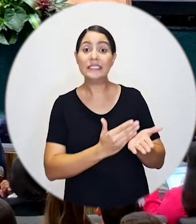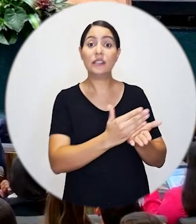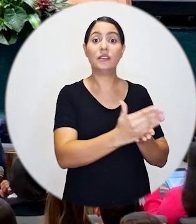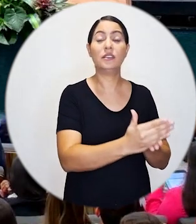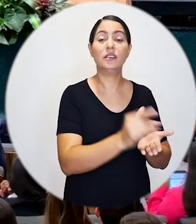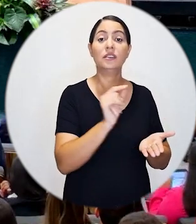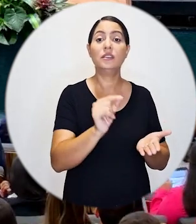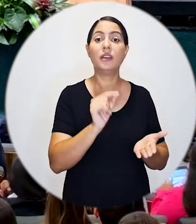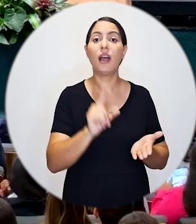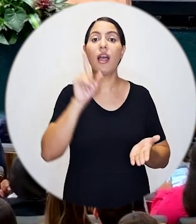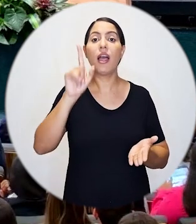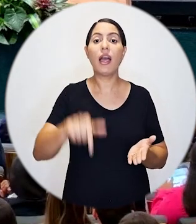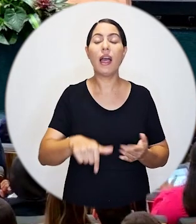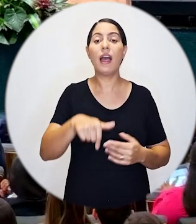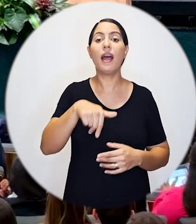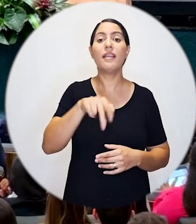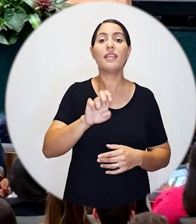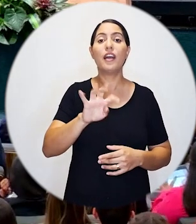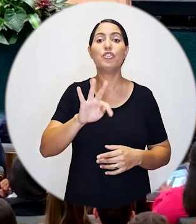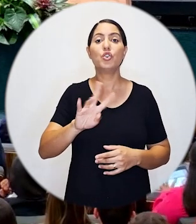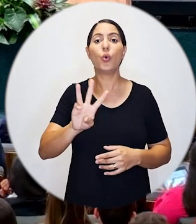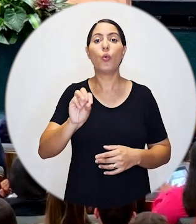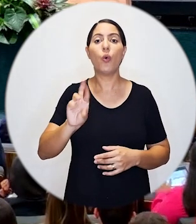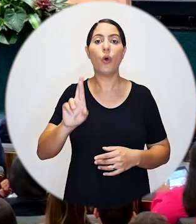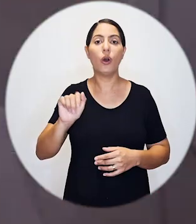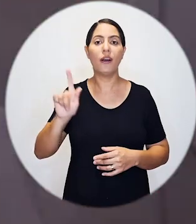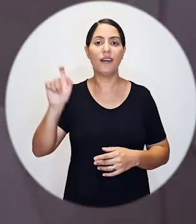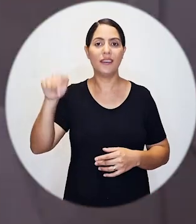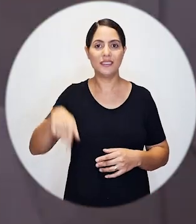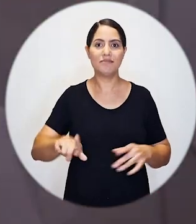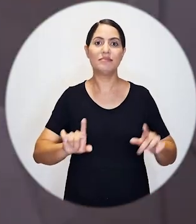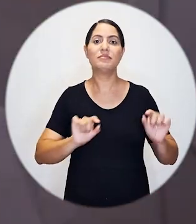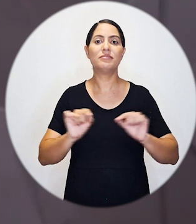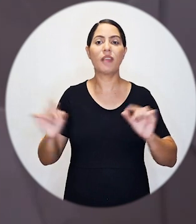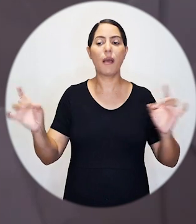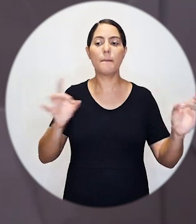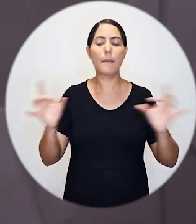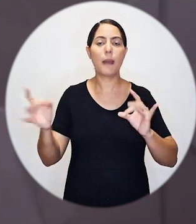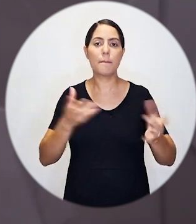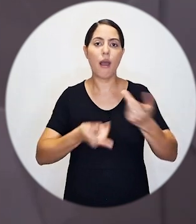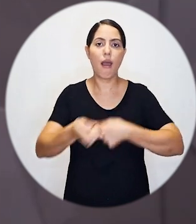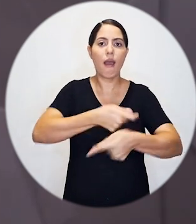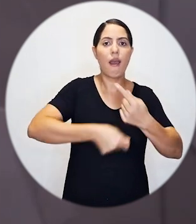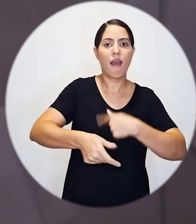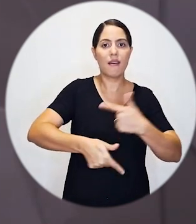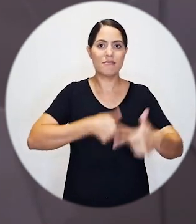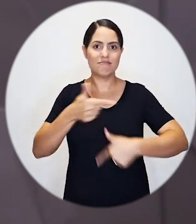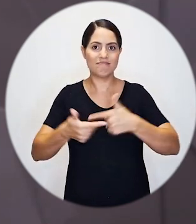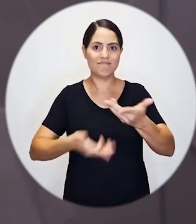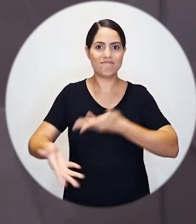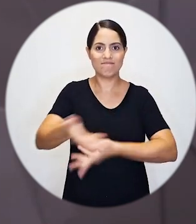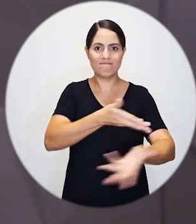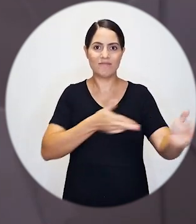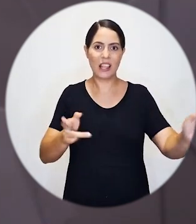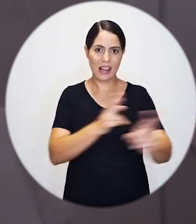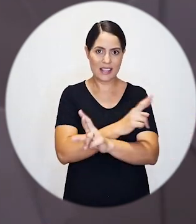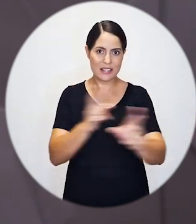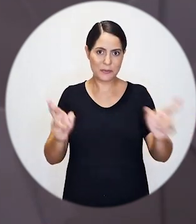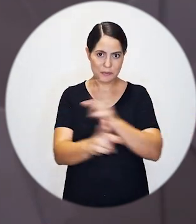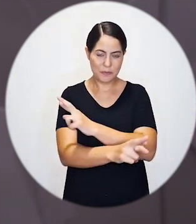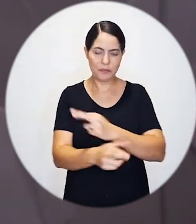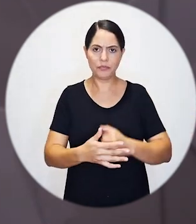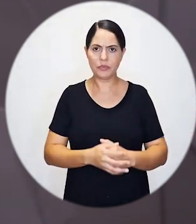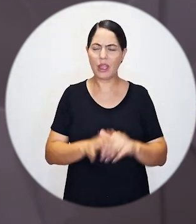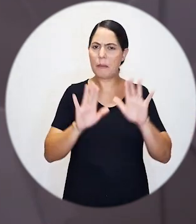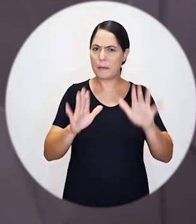iniciativa, característica que está aqui é networking. O maior erro de um advogado empreendedor é se sentar